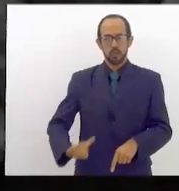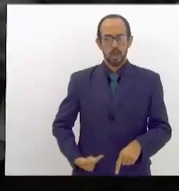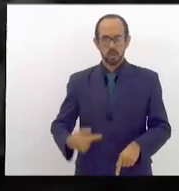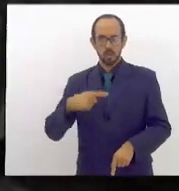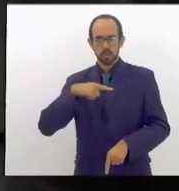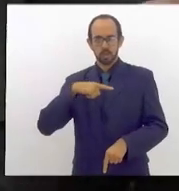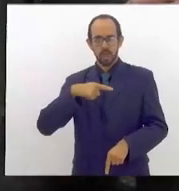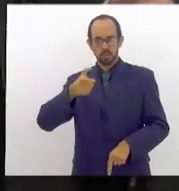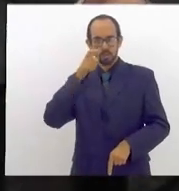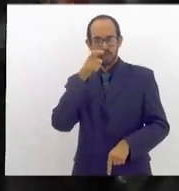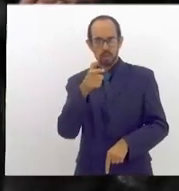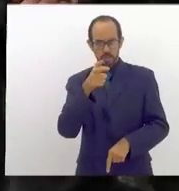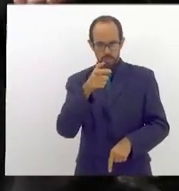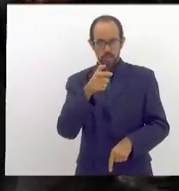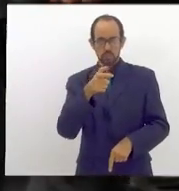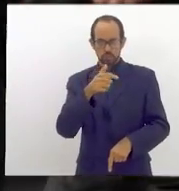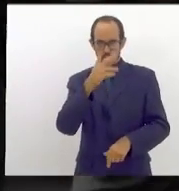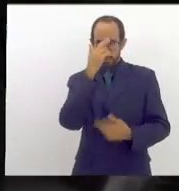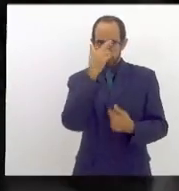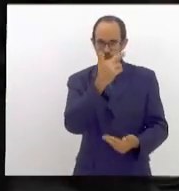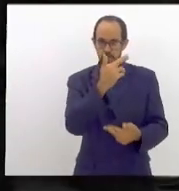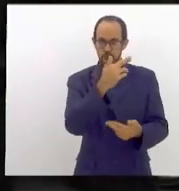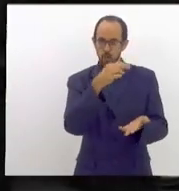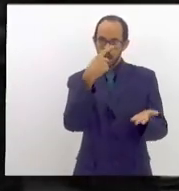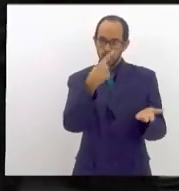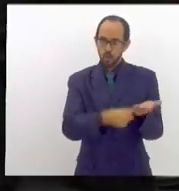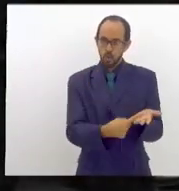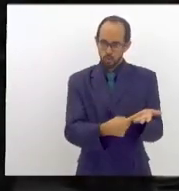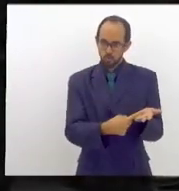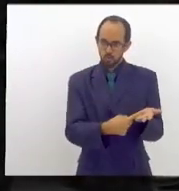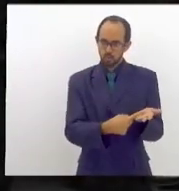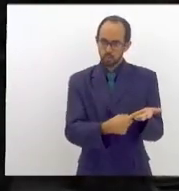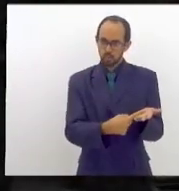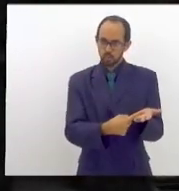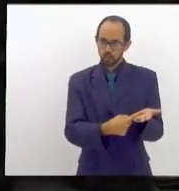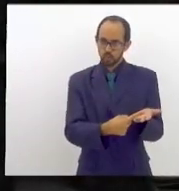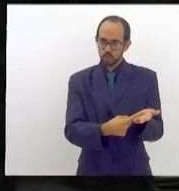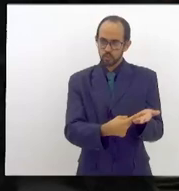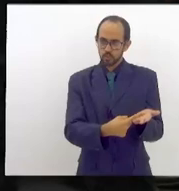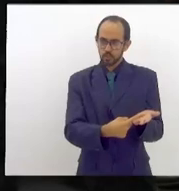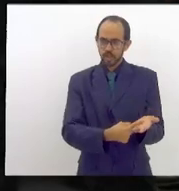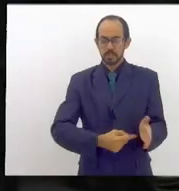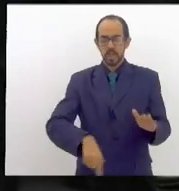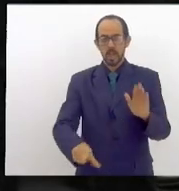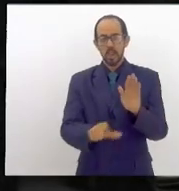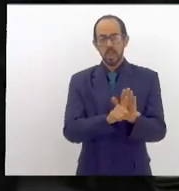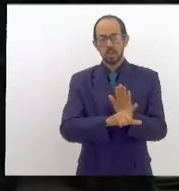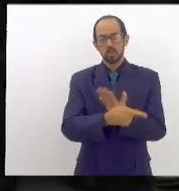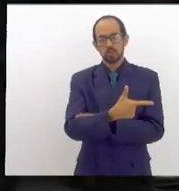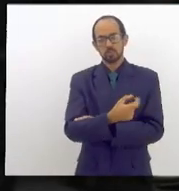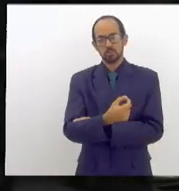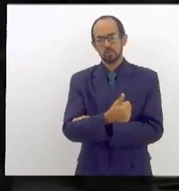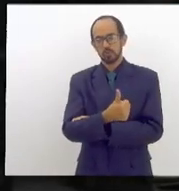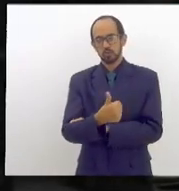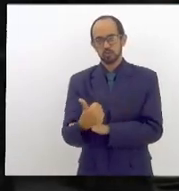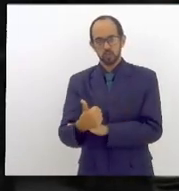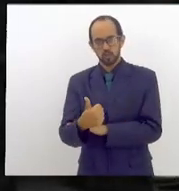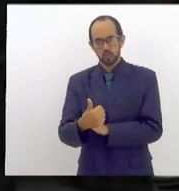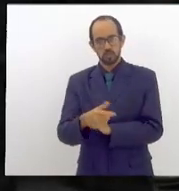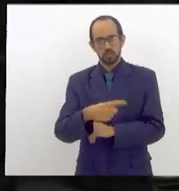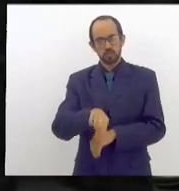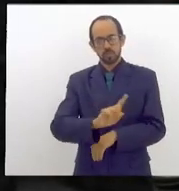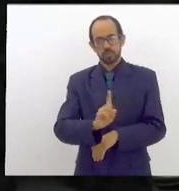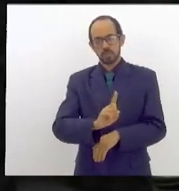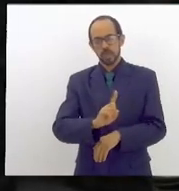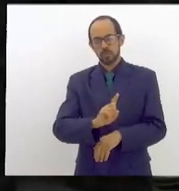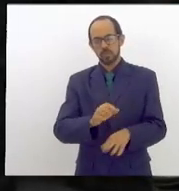cumprir o acordo integralmente não teria nada demais essa lei de 2021 deixar de ter caráter autorizativo e ter